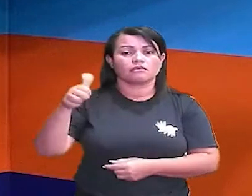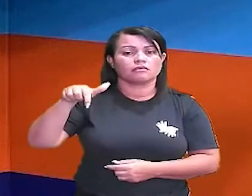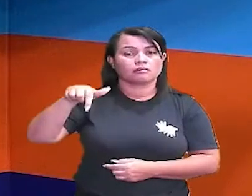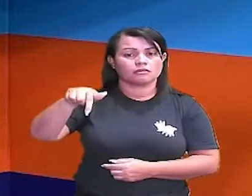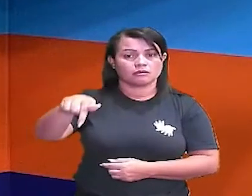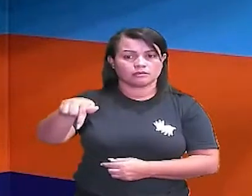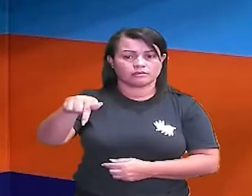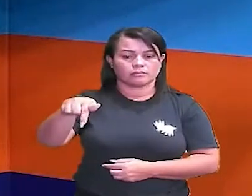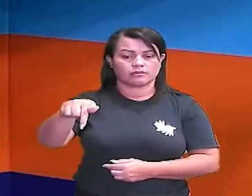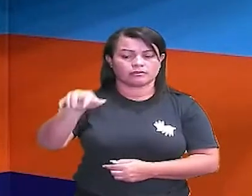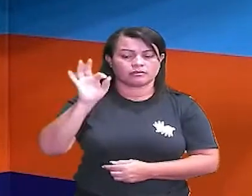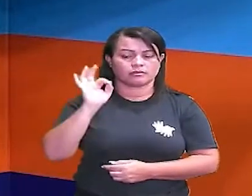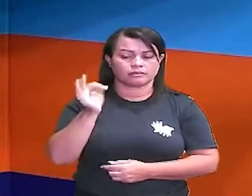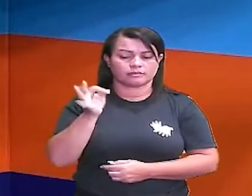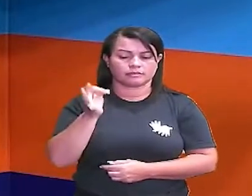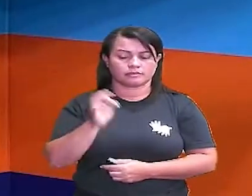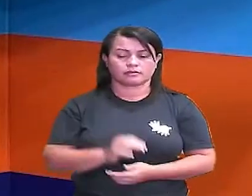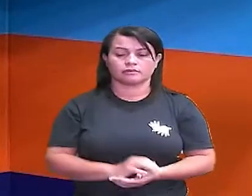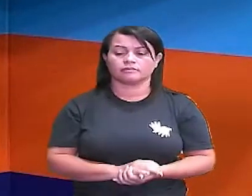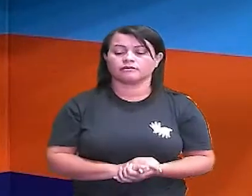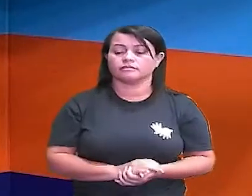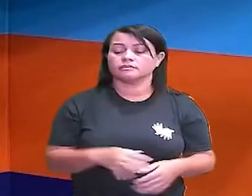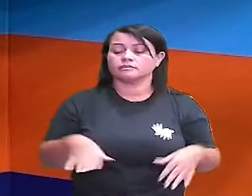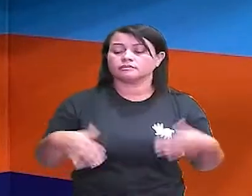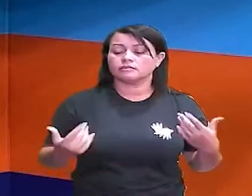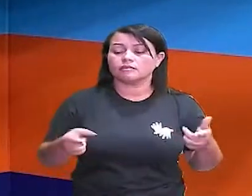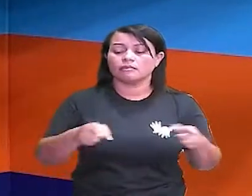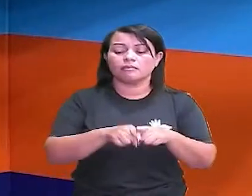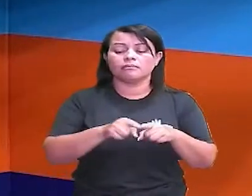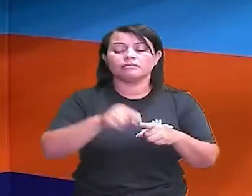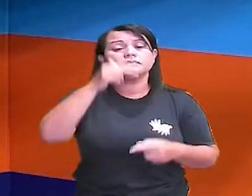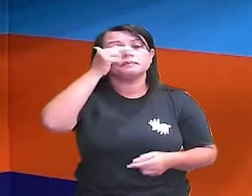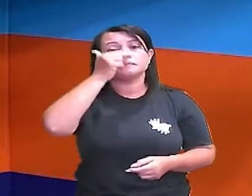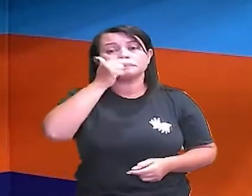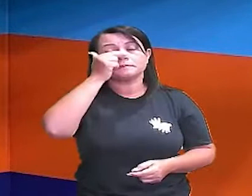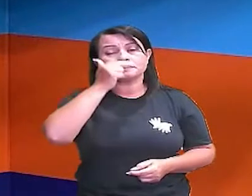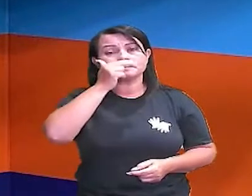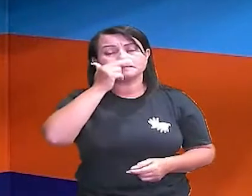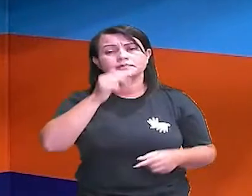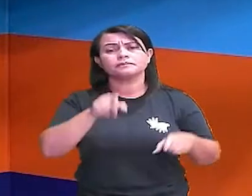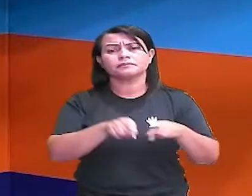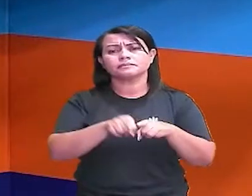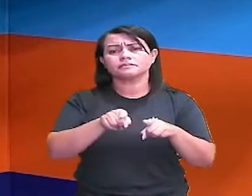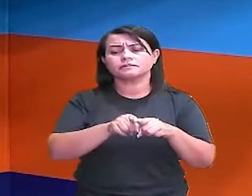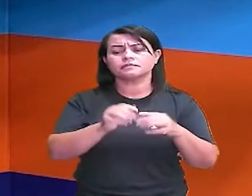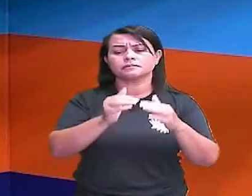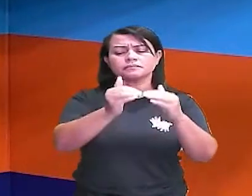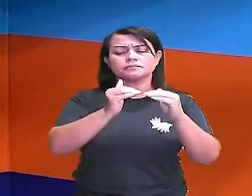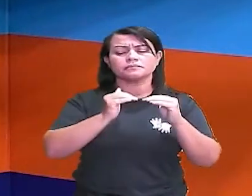a 17. E aí eu vou fazer a mesma coisa com a operação de baixo, que é o 9 mais